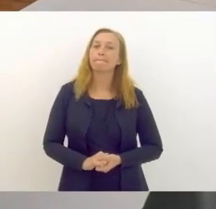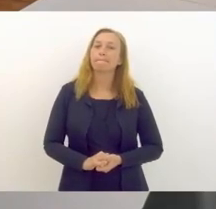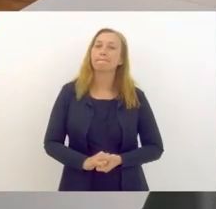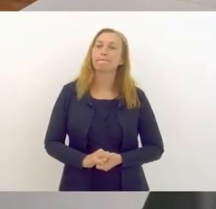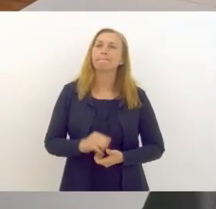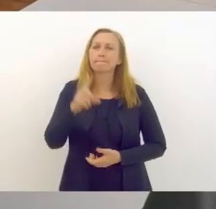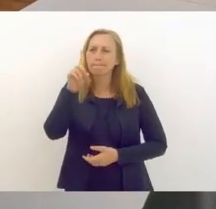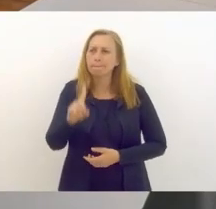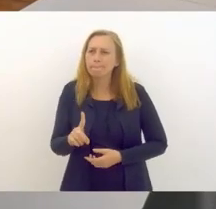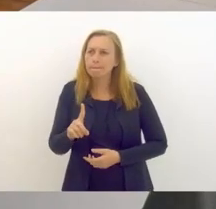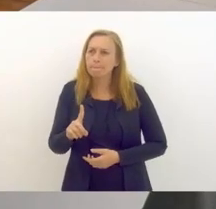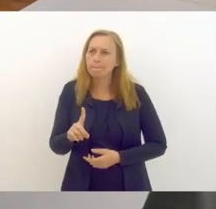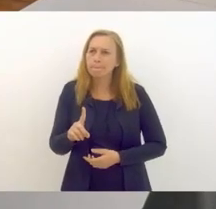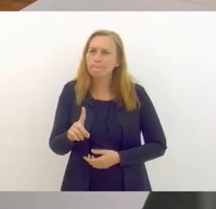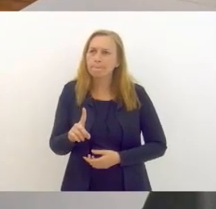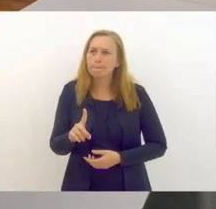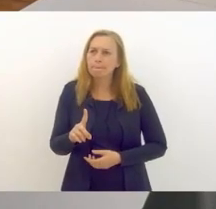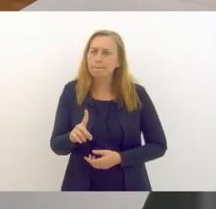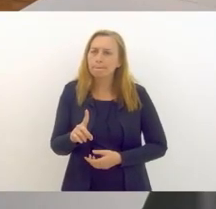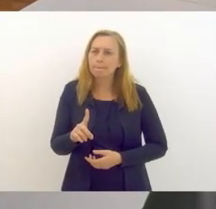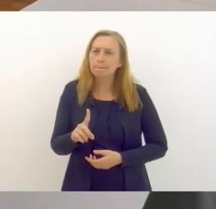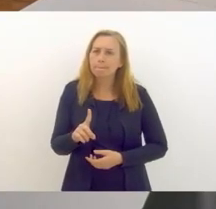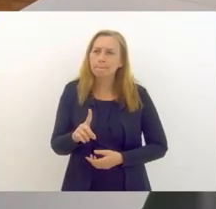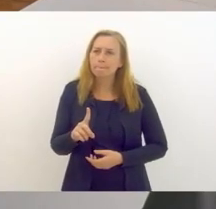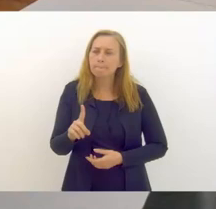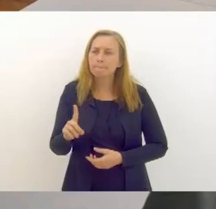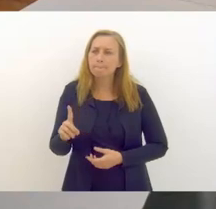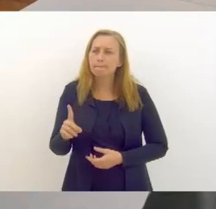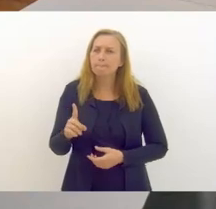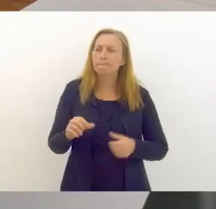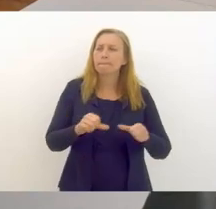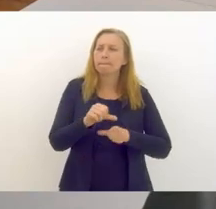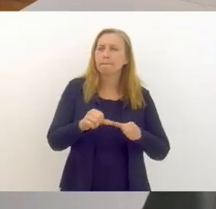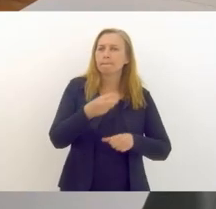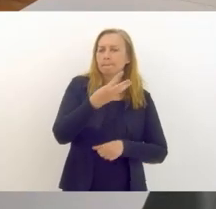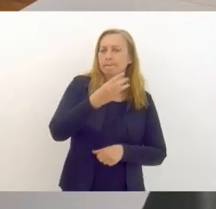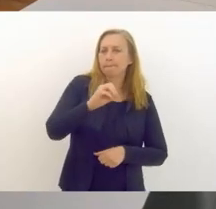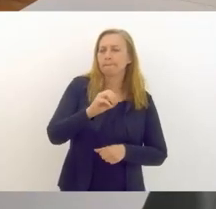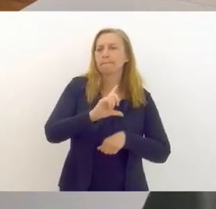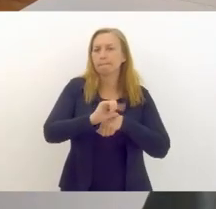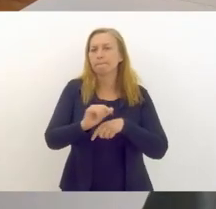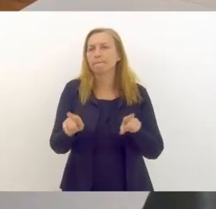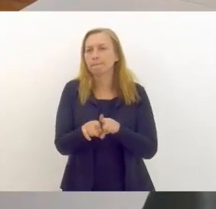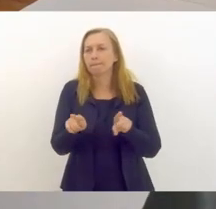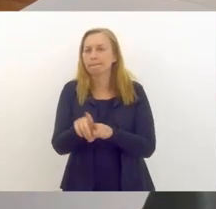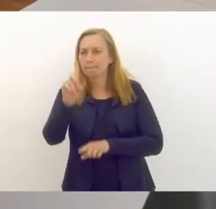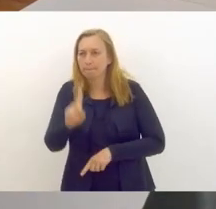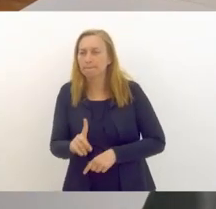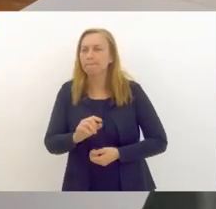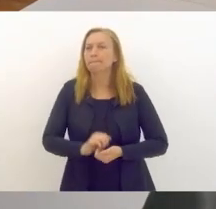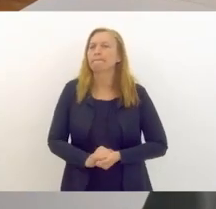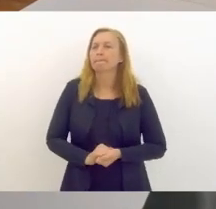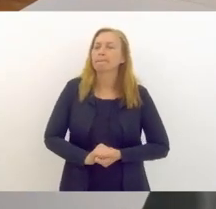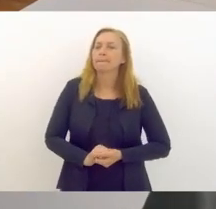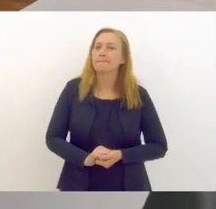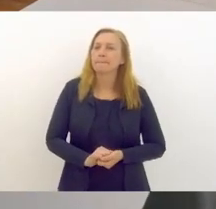Diretores. Da migração para 30 horas e do processo dos diretores. Só quero que